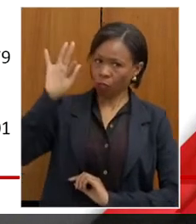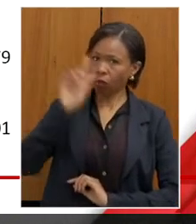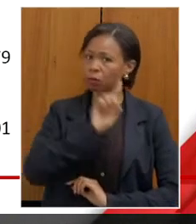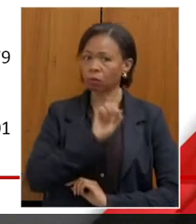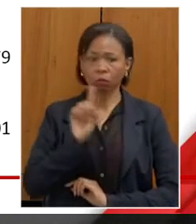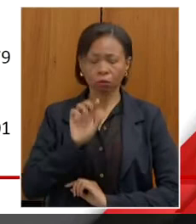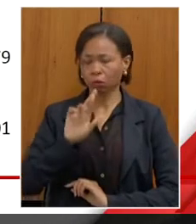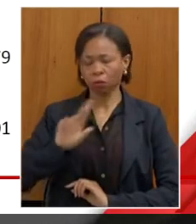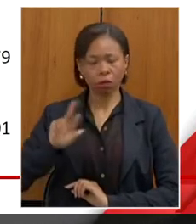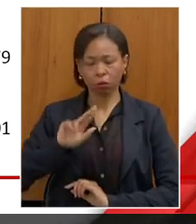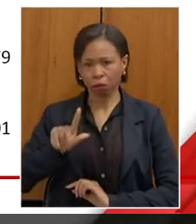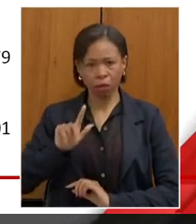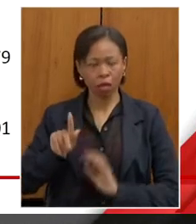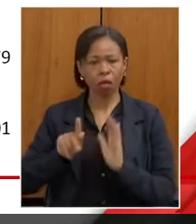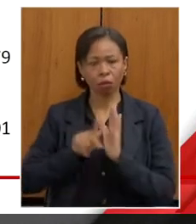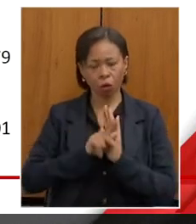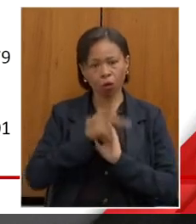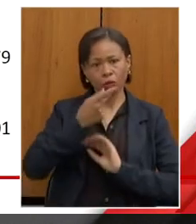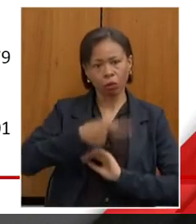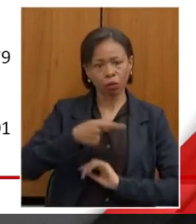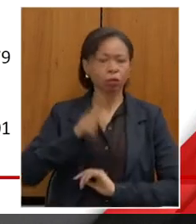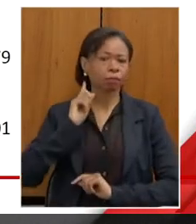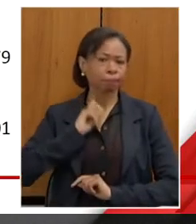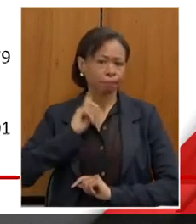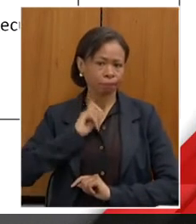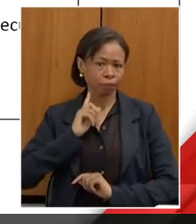a habilitação pelo governo federal. Pode passar?